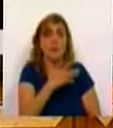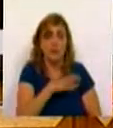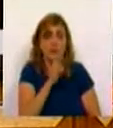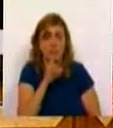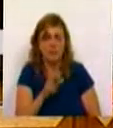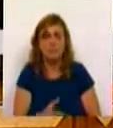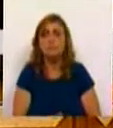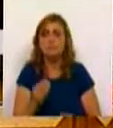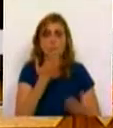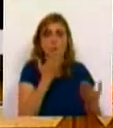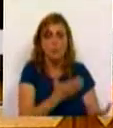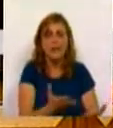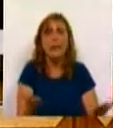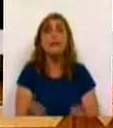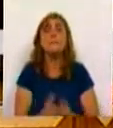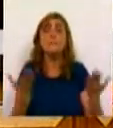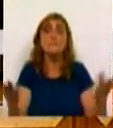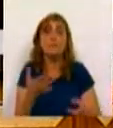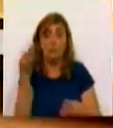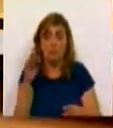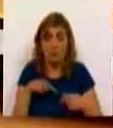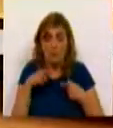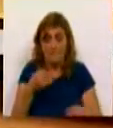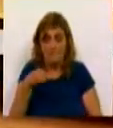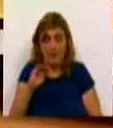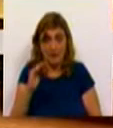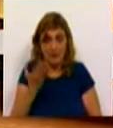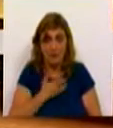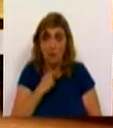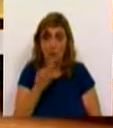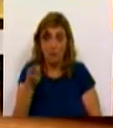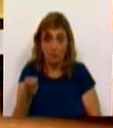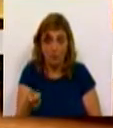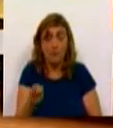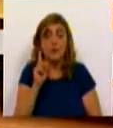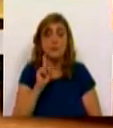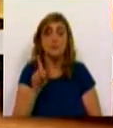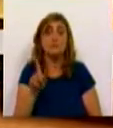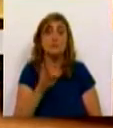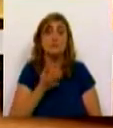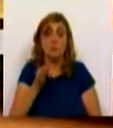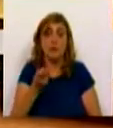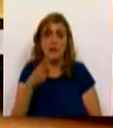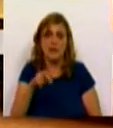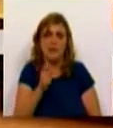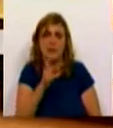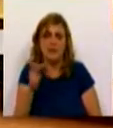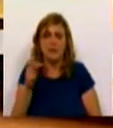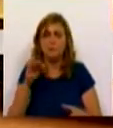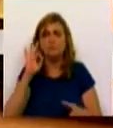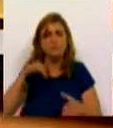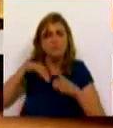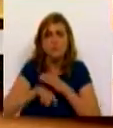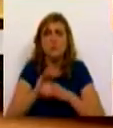Muito obrigada, Sr. Presidente, Srs. Senhores Deputados. Foi o próprio PSD, pela voz da deputada Ângela Guerra, que afundou o CDS